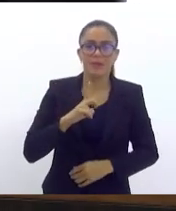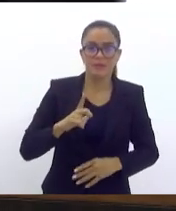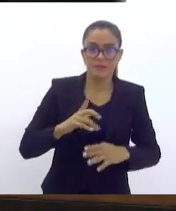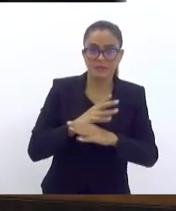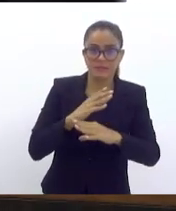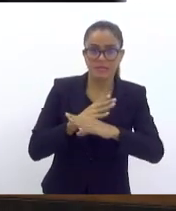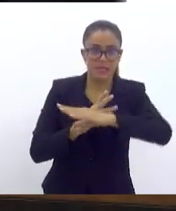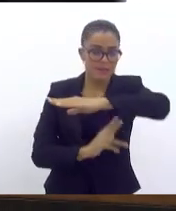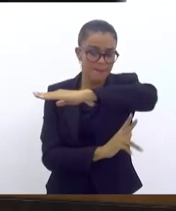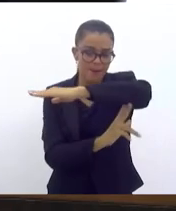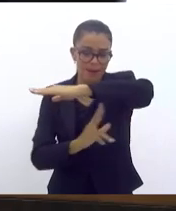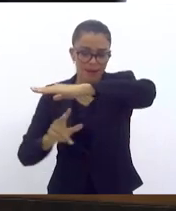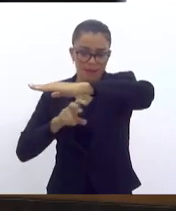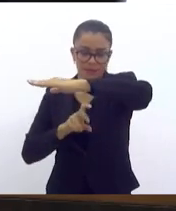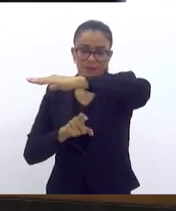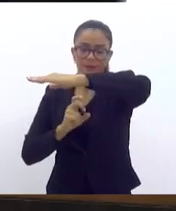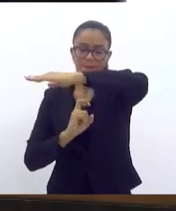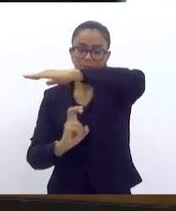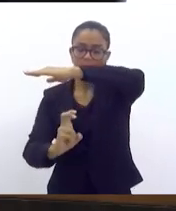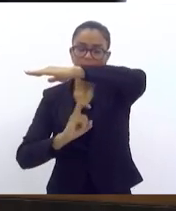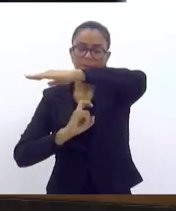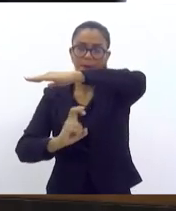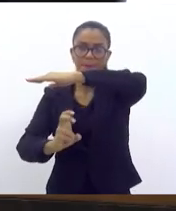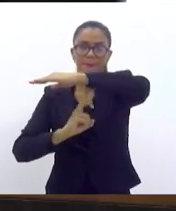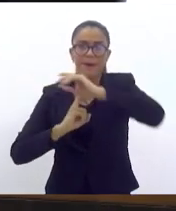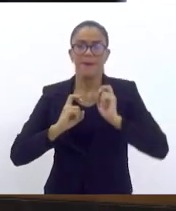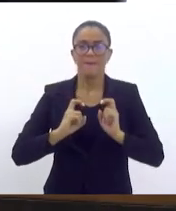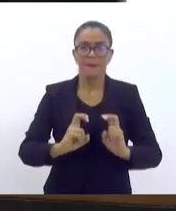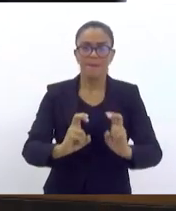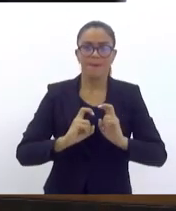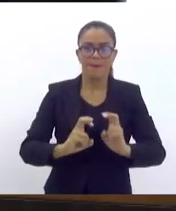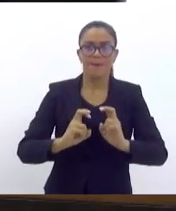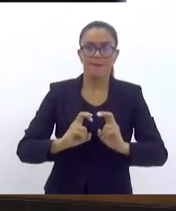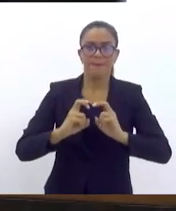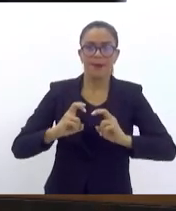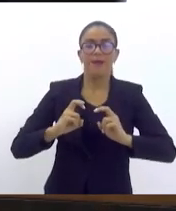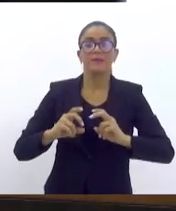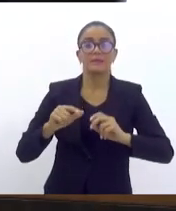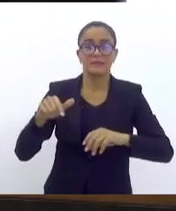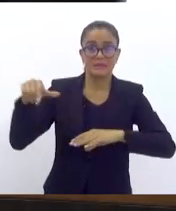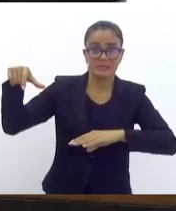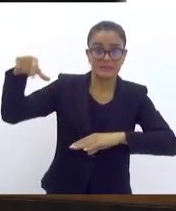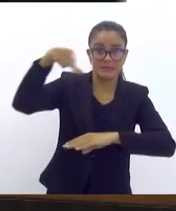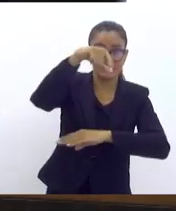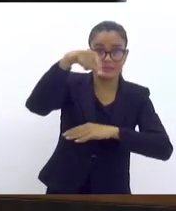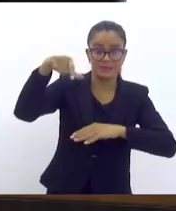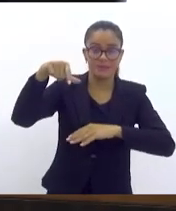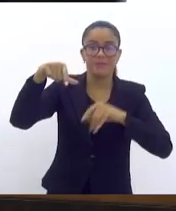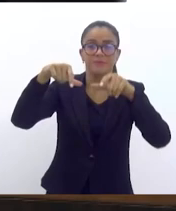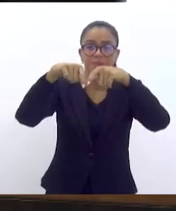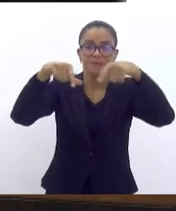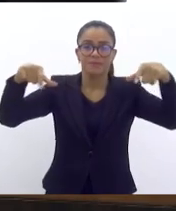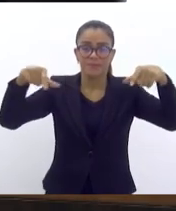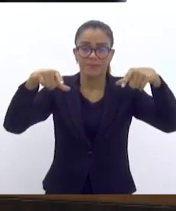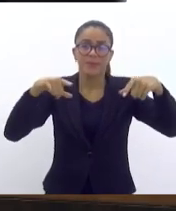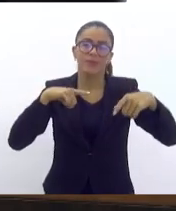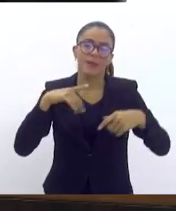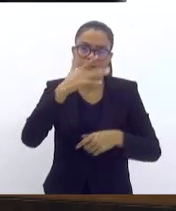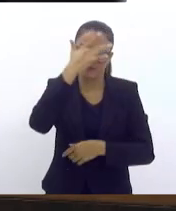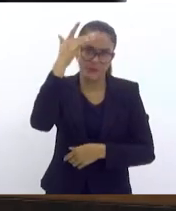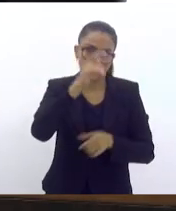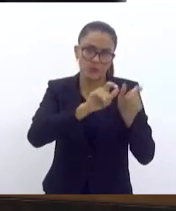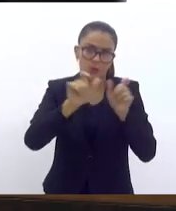da linha férrea no qual os dependentes químicos que na nossa cidade tem